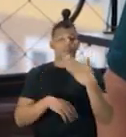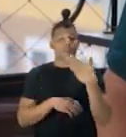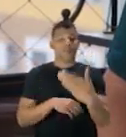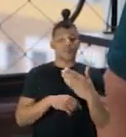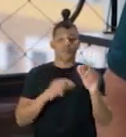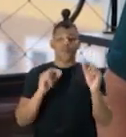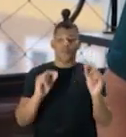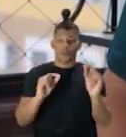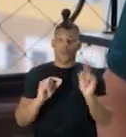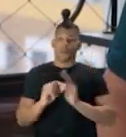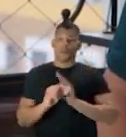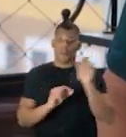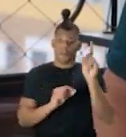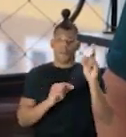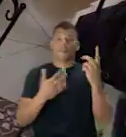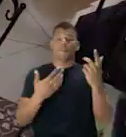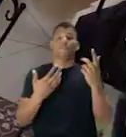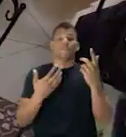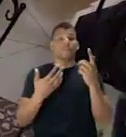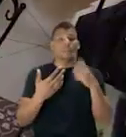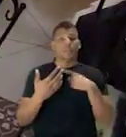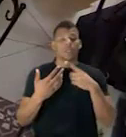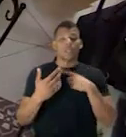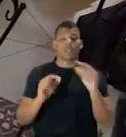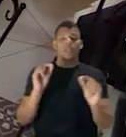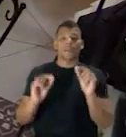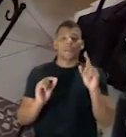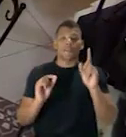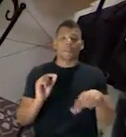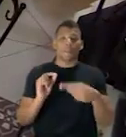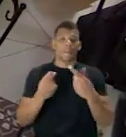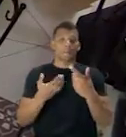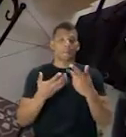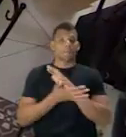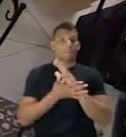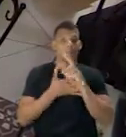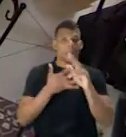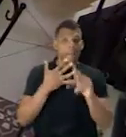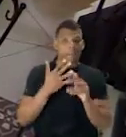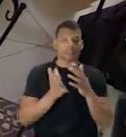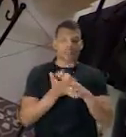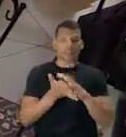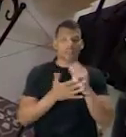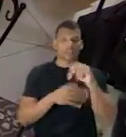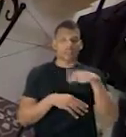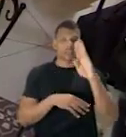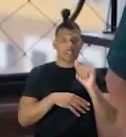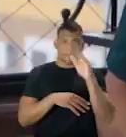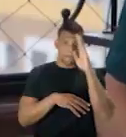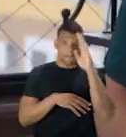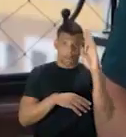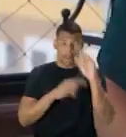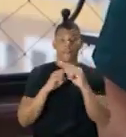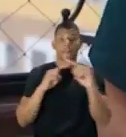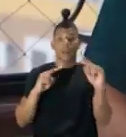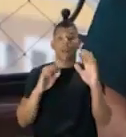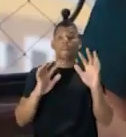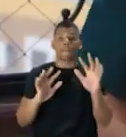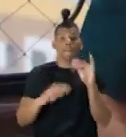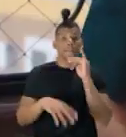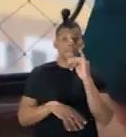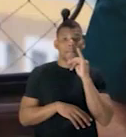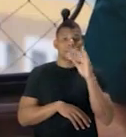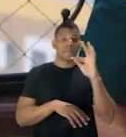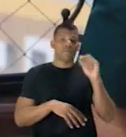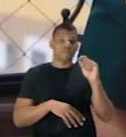ela. Aí pedi a ela. Então, é um leque muito abrangente, fundamentalmente de samba, mas você